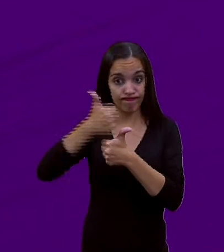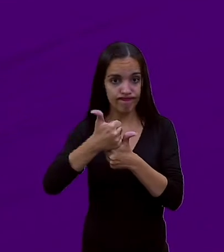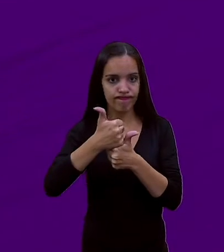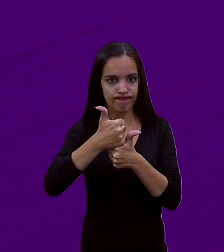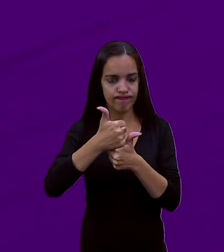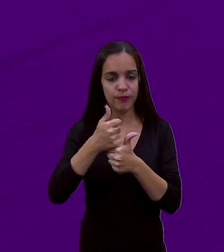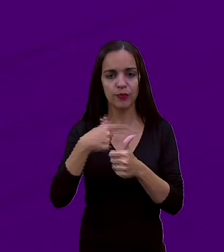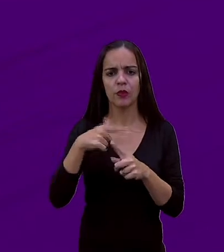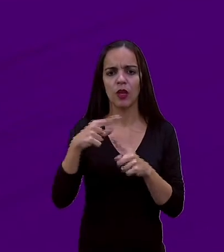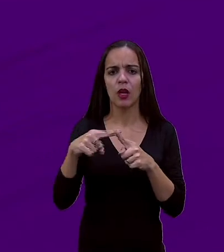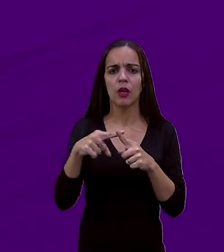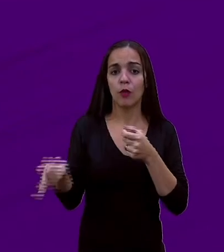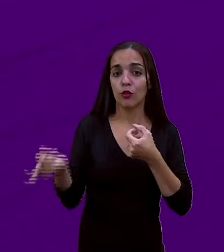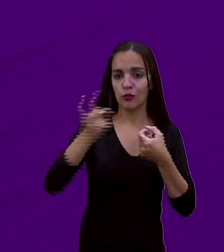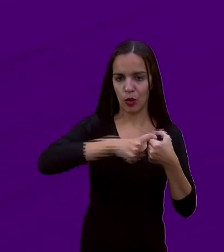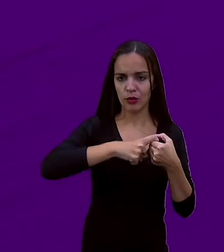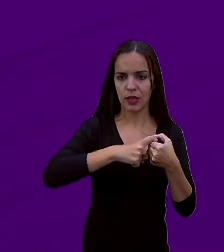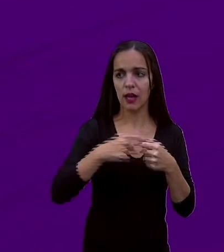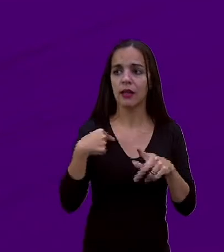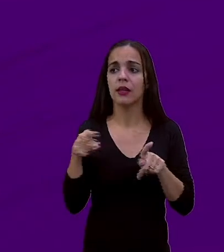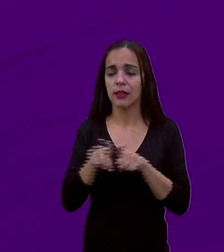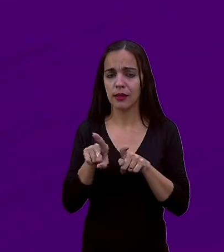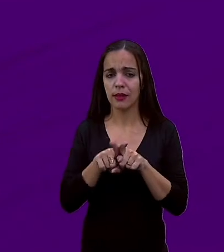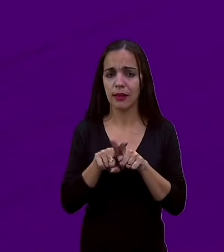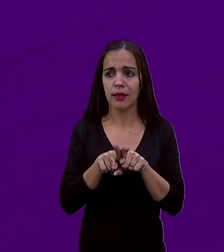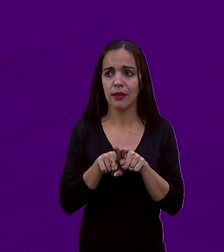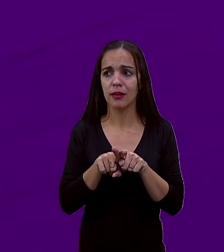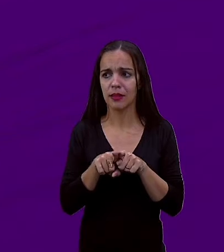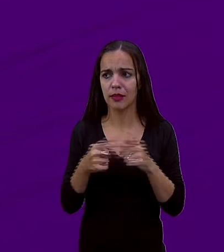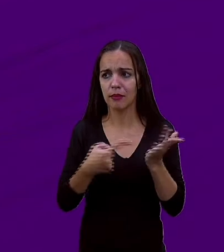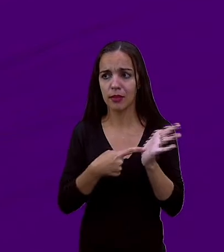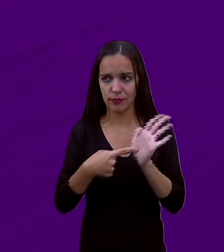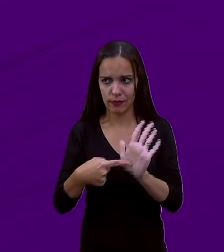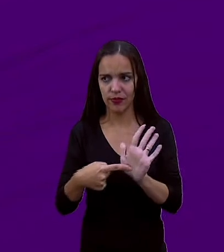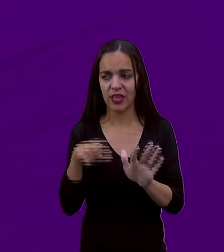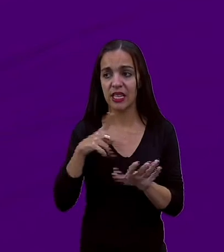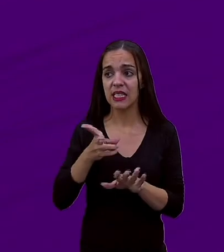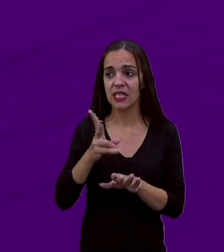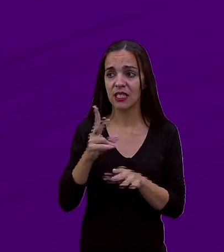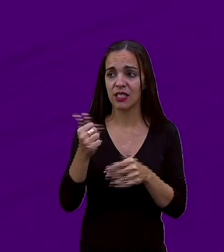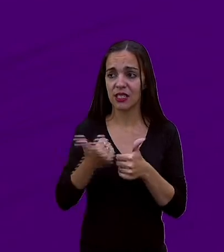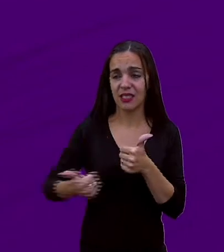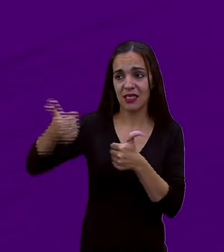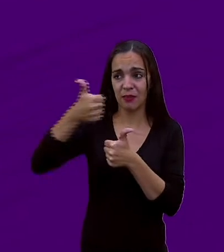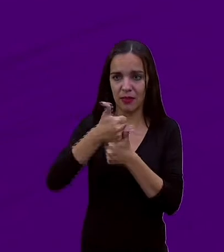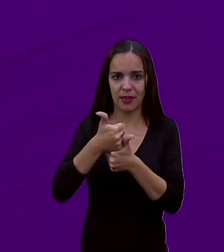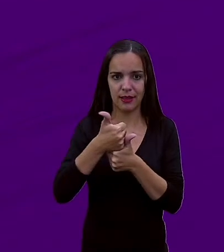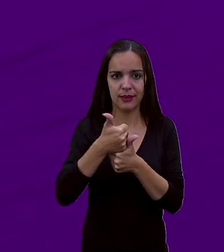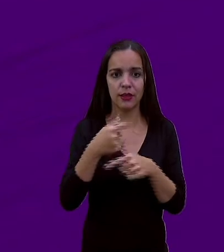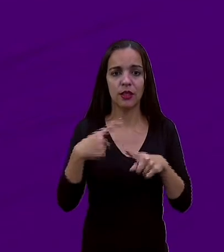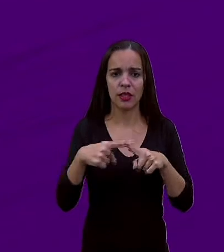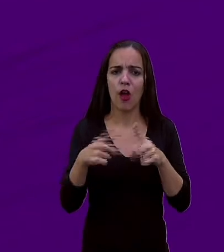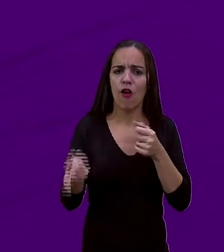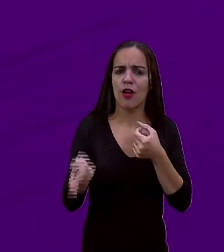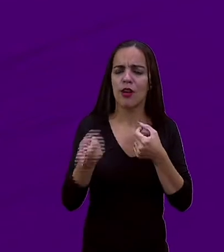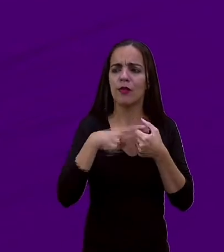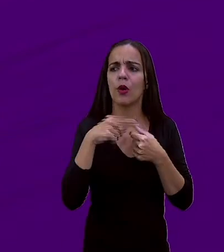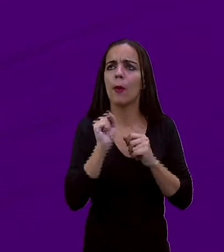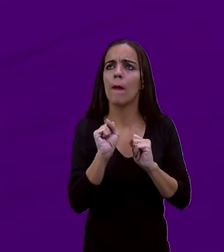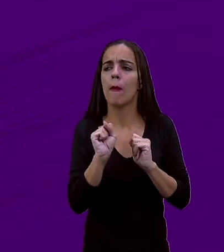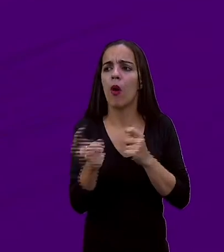forma direta ou indireta o substantivo. E além de substituir, ele pode retomar ou